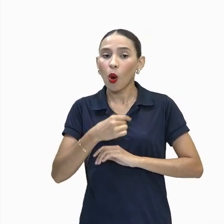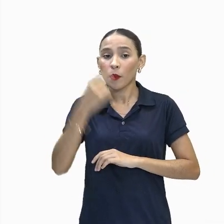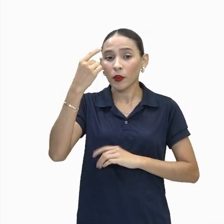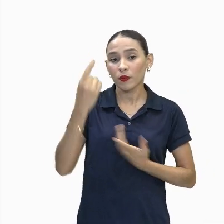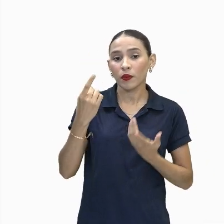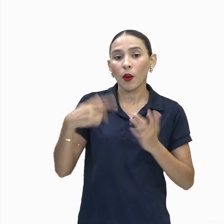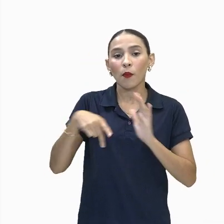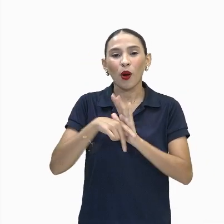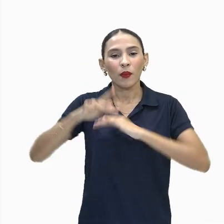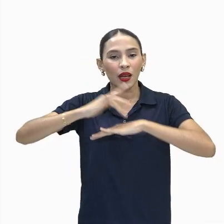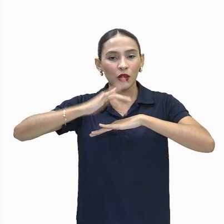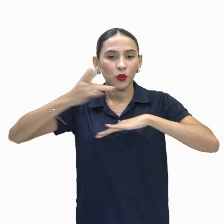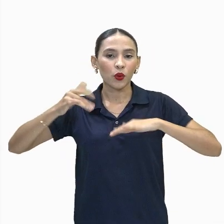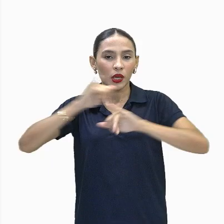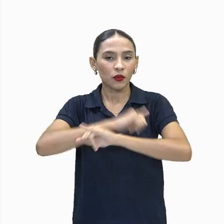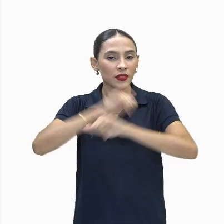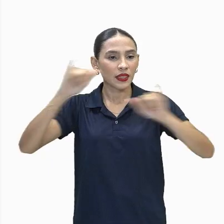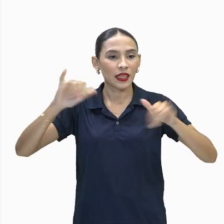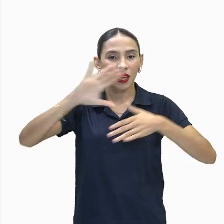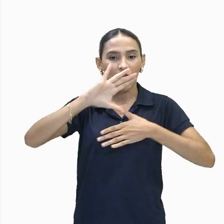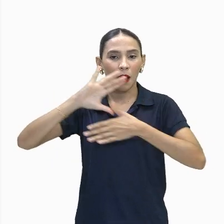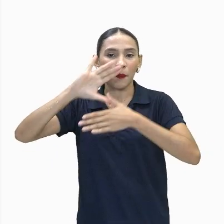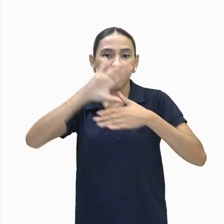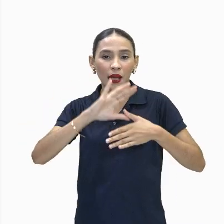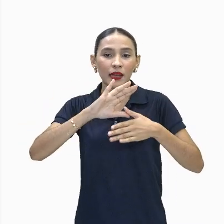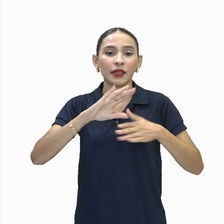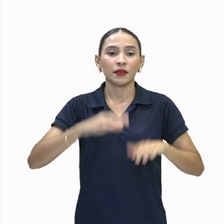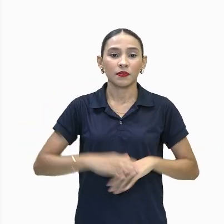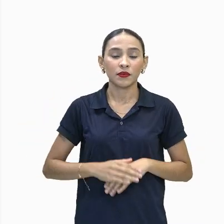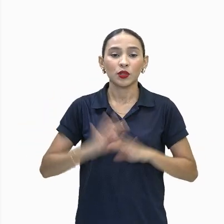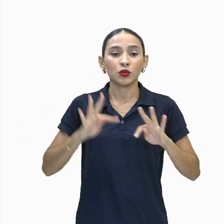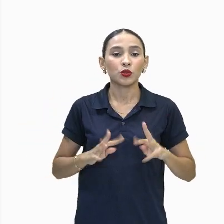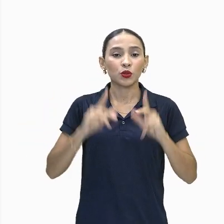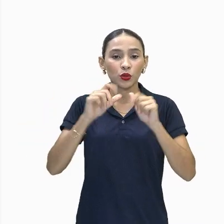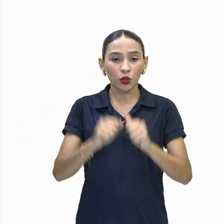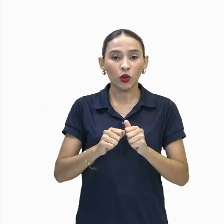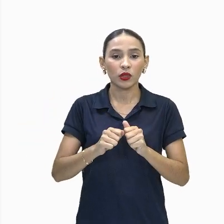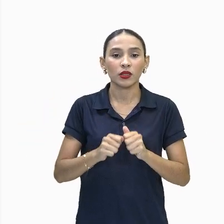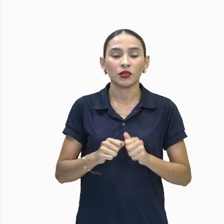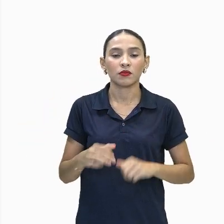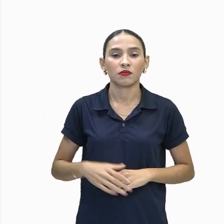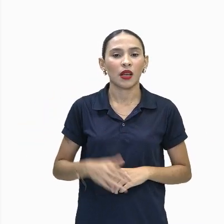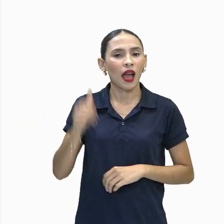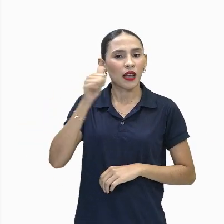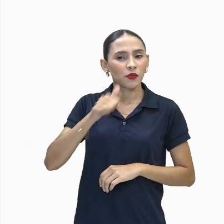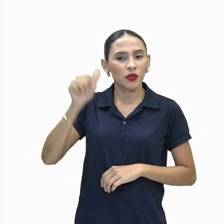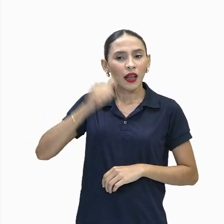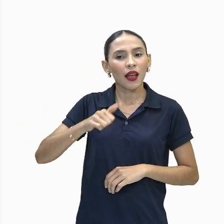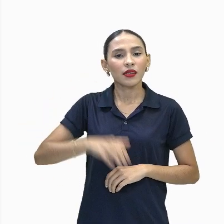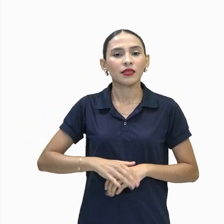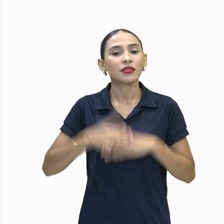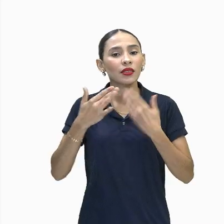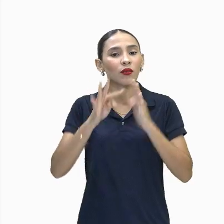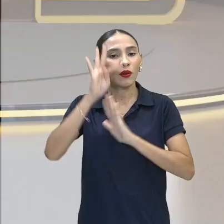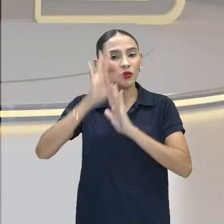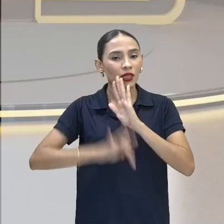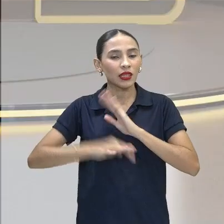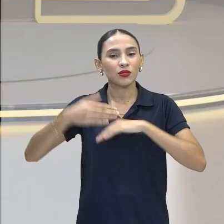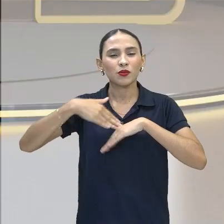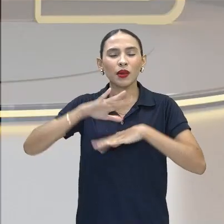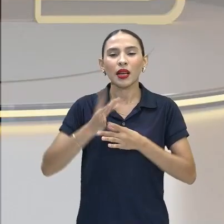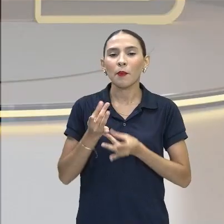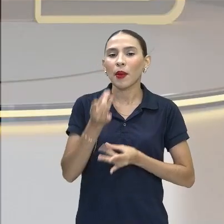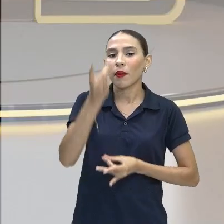Idade do Ouro anunciada pela América, a Idade do Ouro e todas as girls. Esse é um trecho, tá? É muito mais